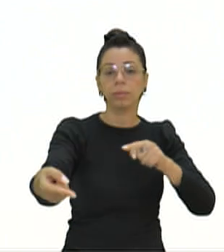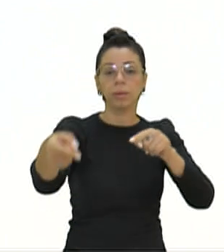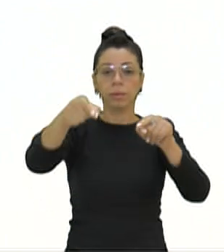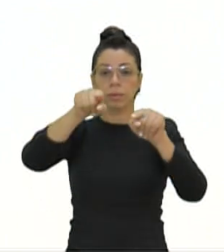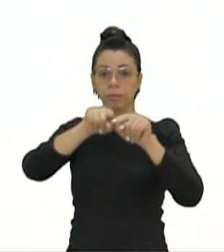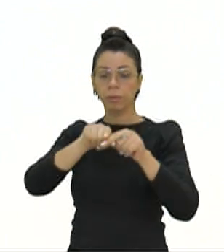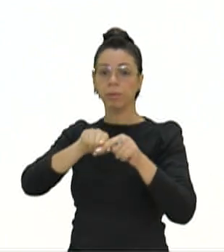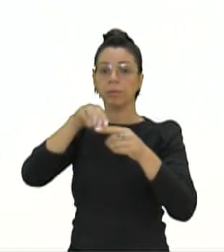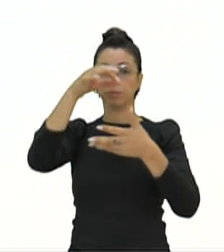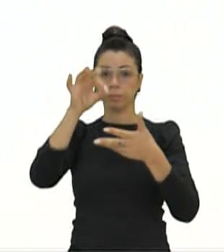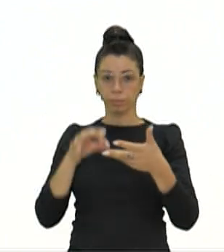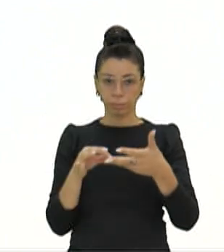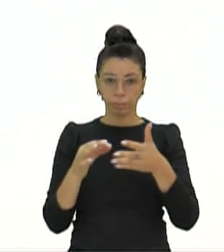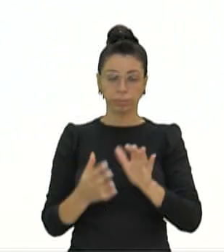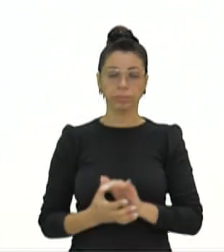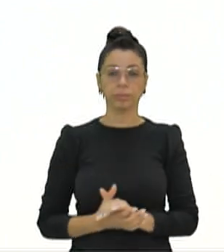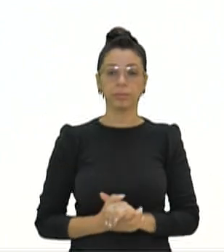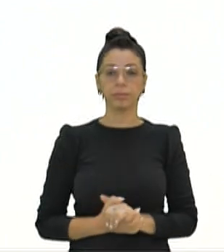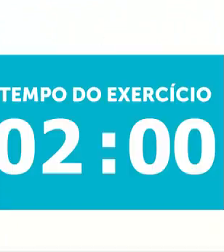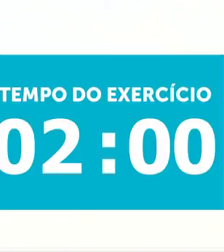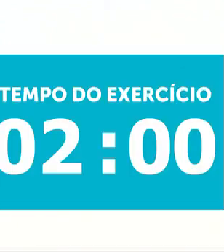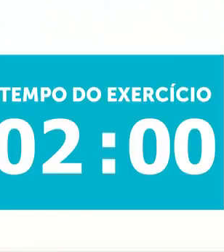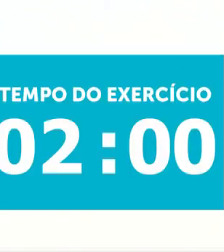para conversar sobre isso.